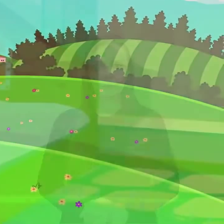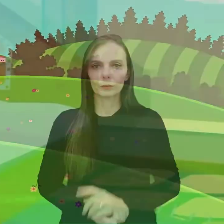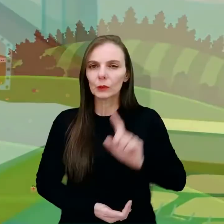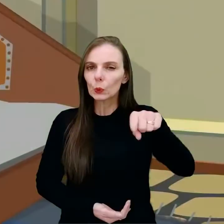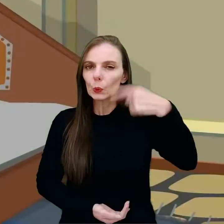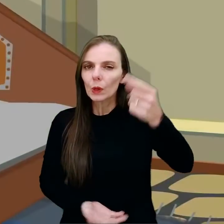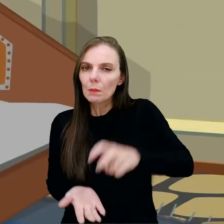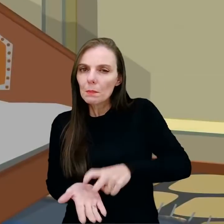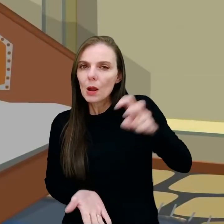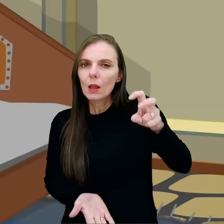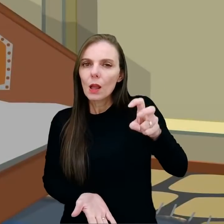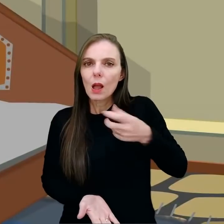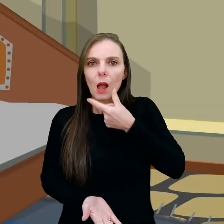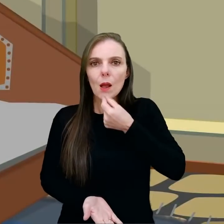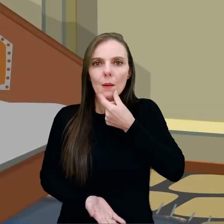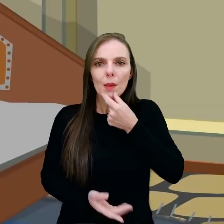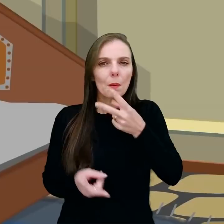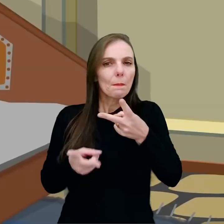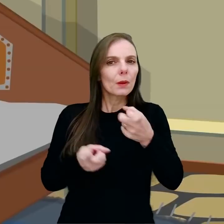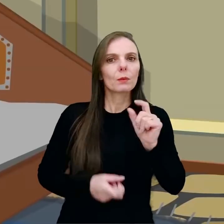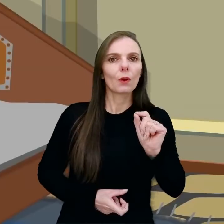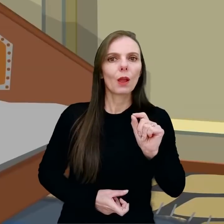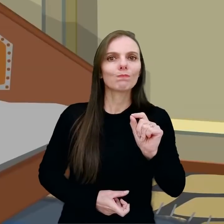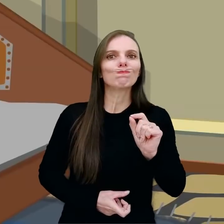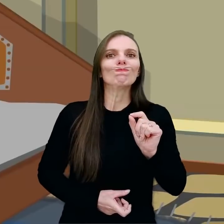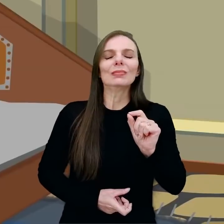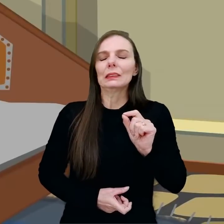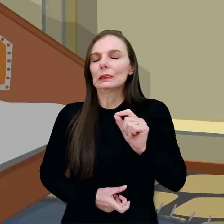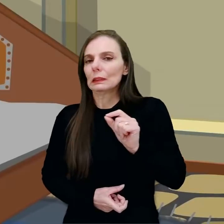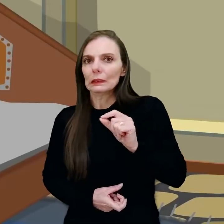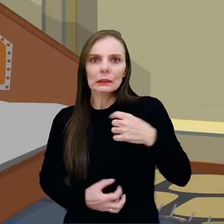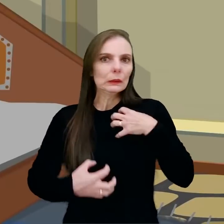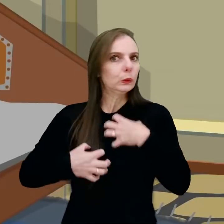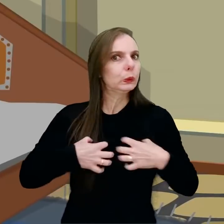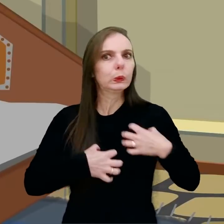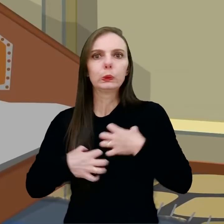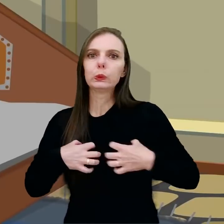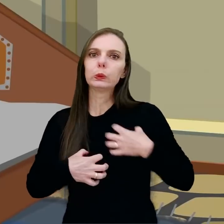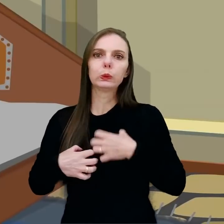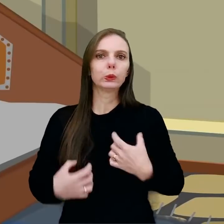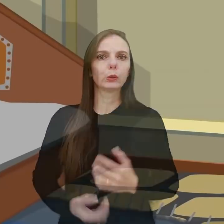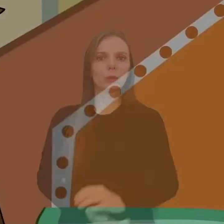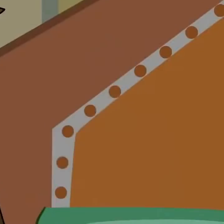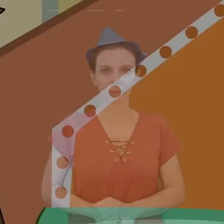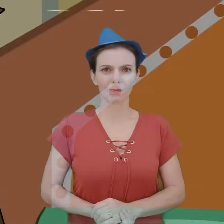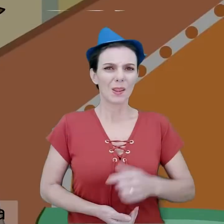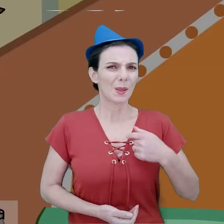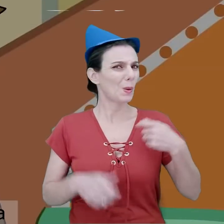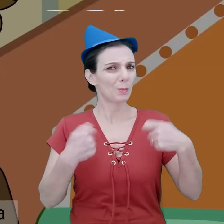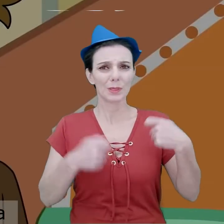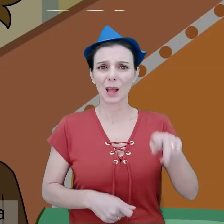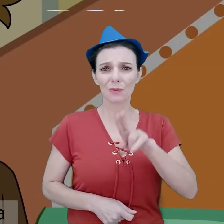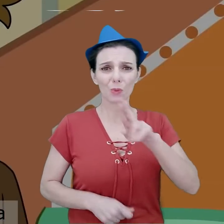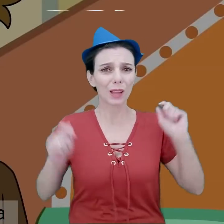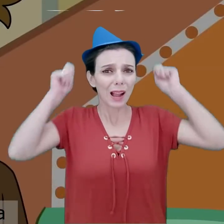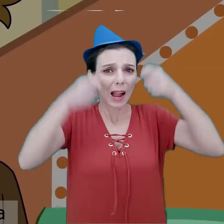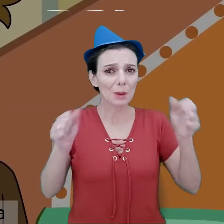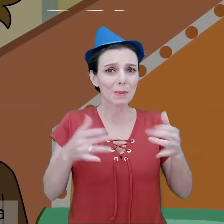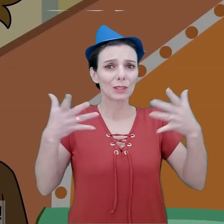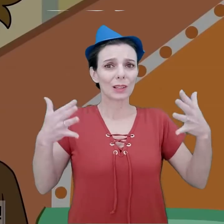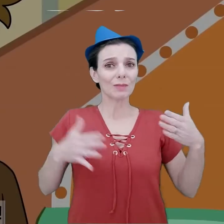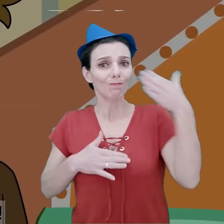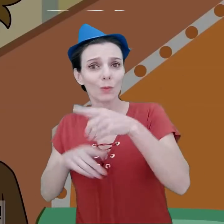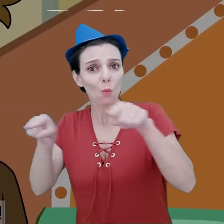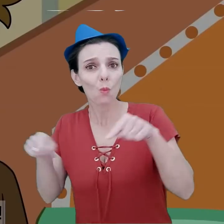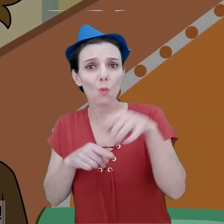Na manhã seguinte, o jovem então percebeu o que havia acontecido e ficou em pânico. Eu deveria ter usado a capa